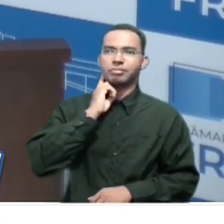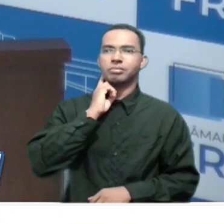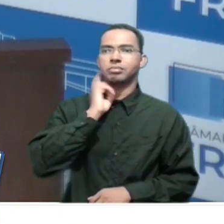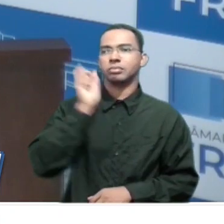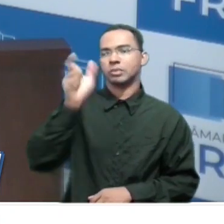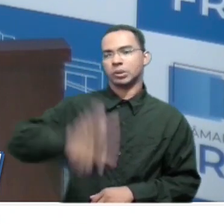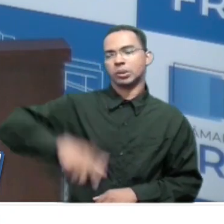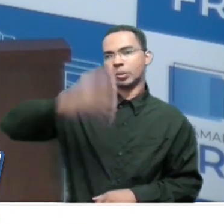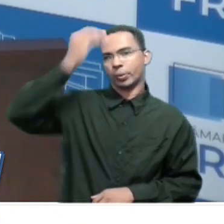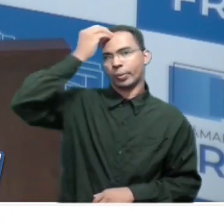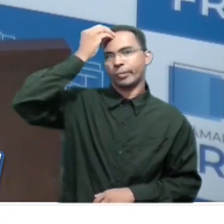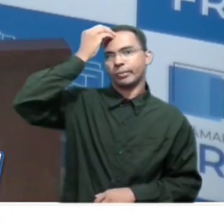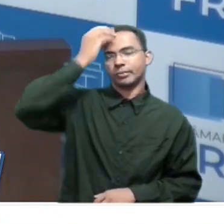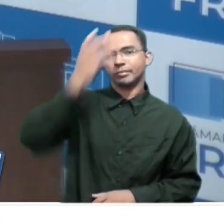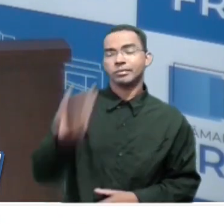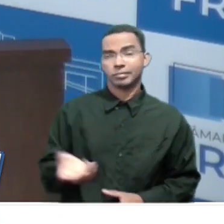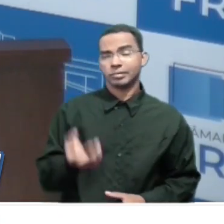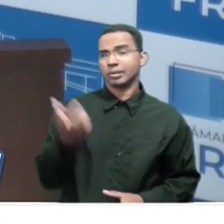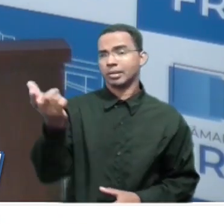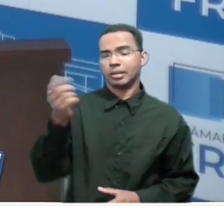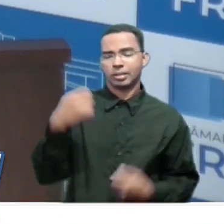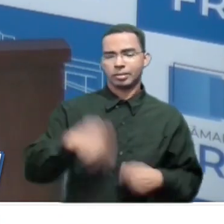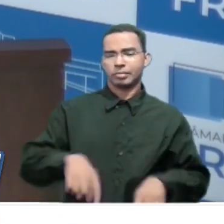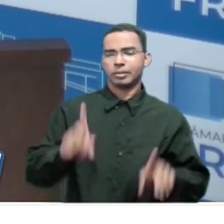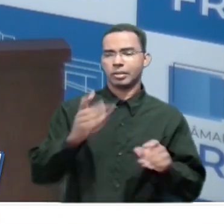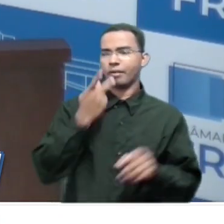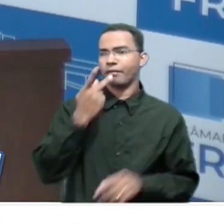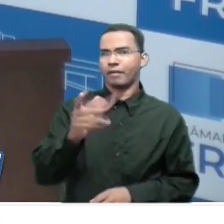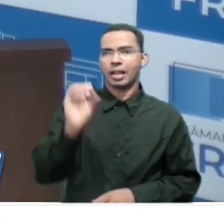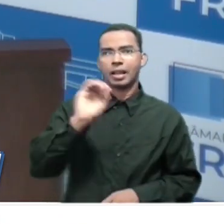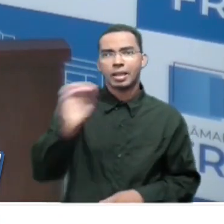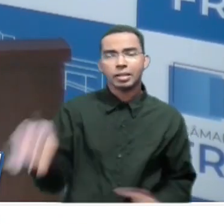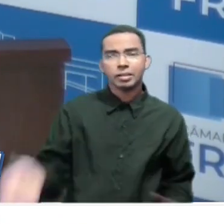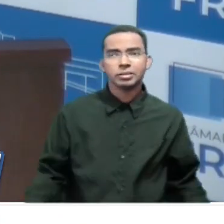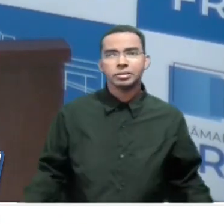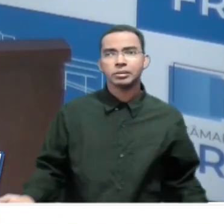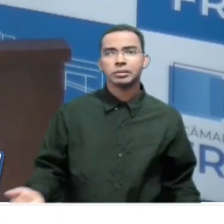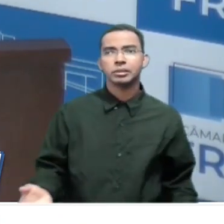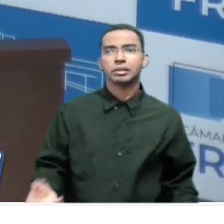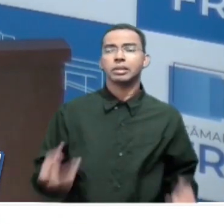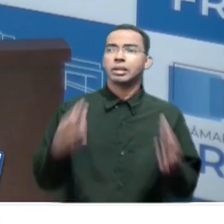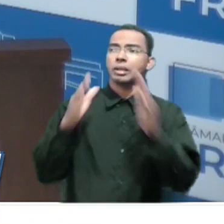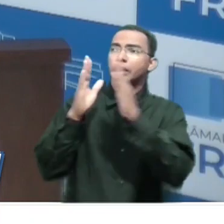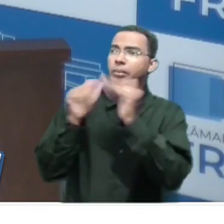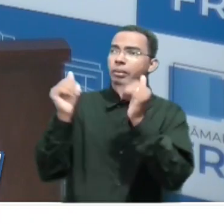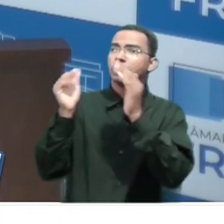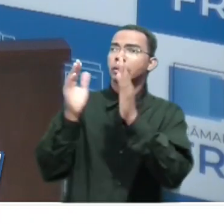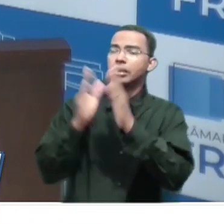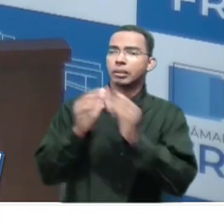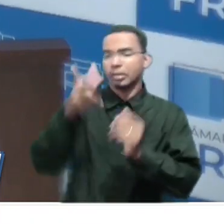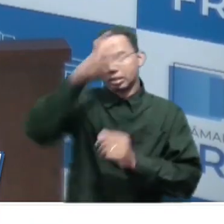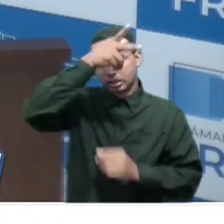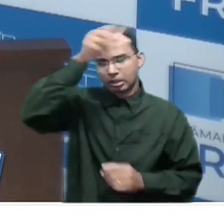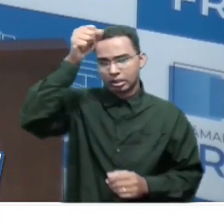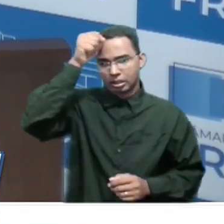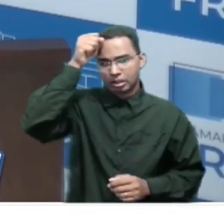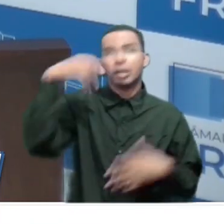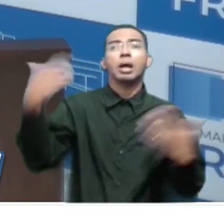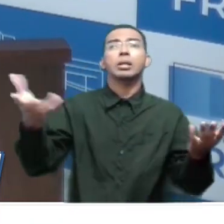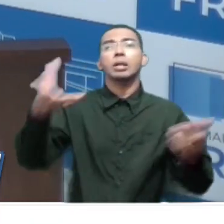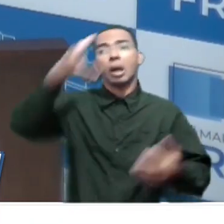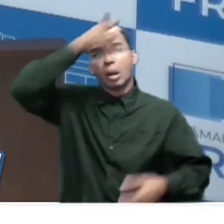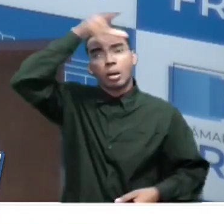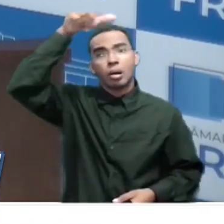culpado. Ele não devia ter falado. Diz que clamava ele pelo prefeito na hora, cadê o